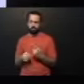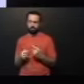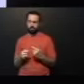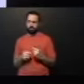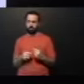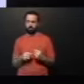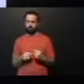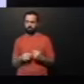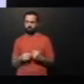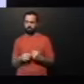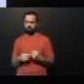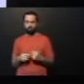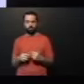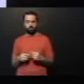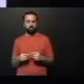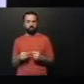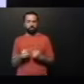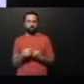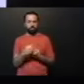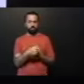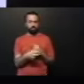morangos.